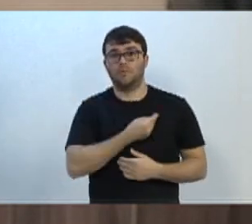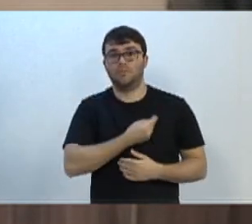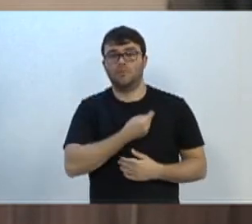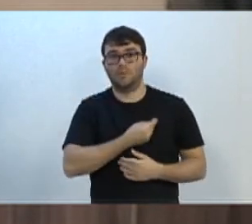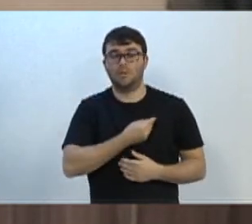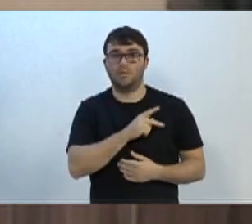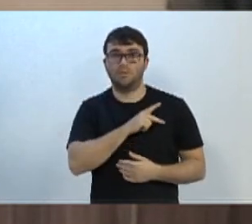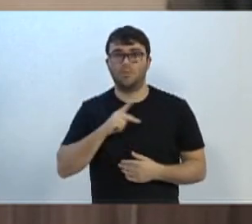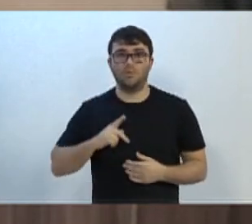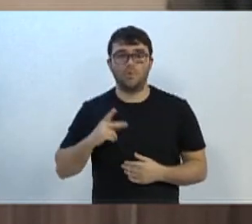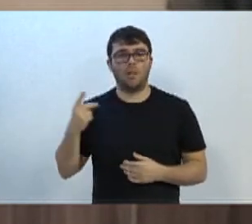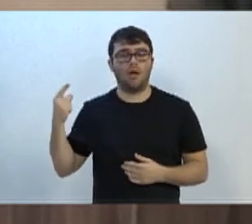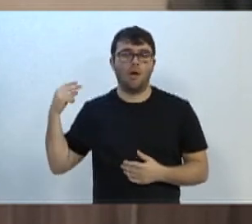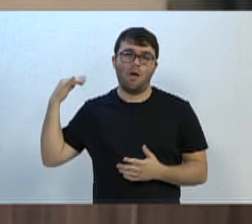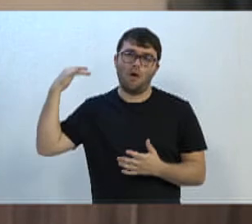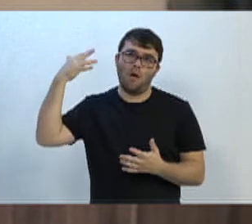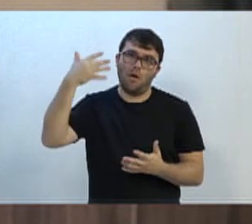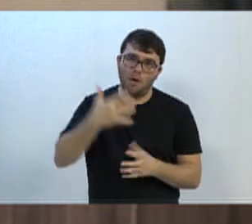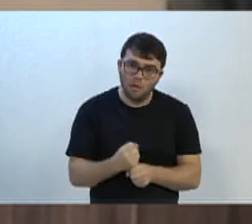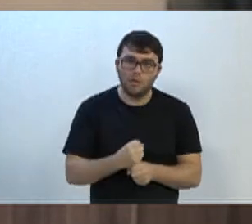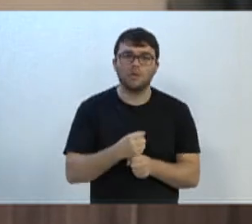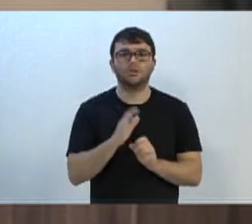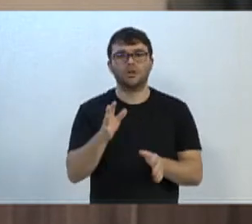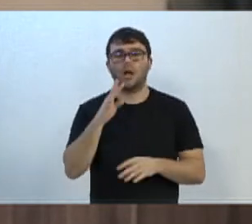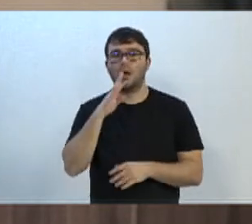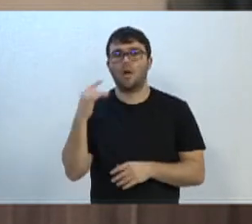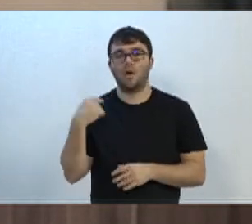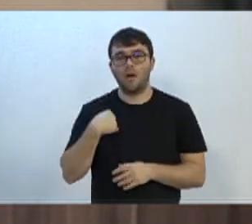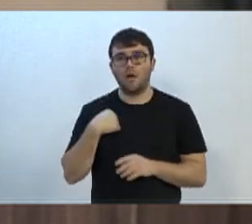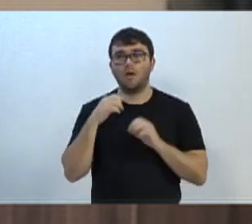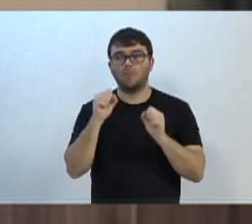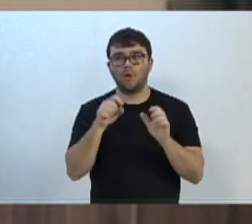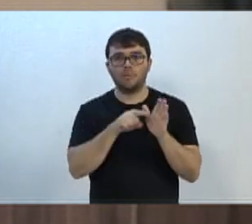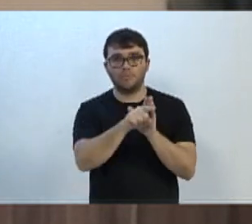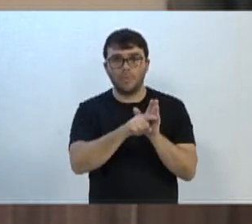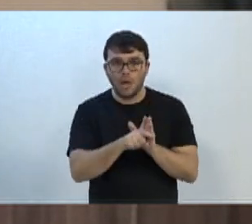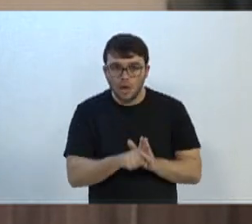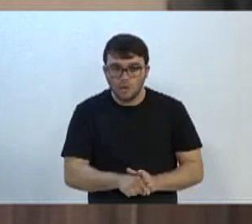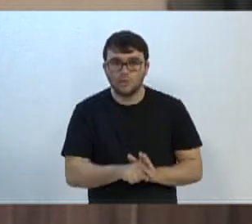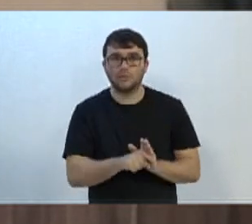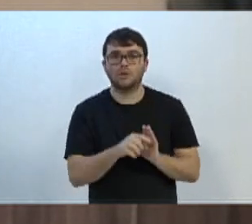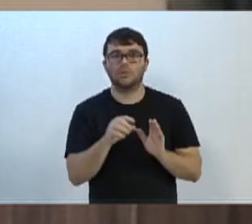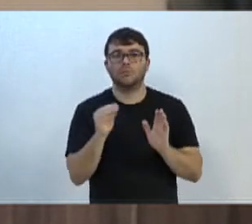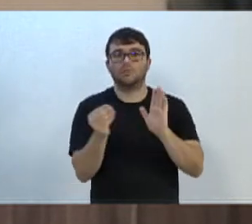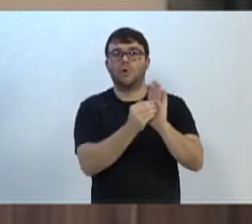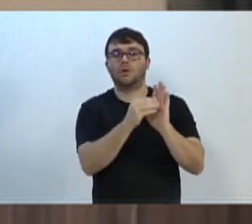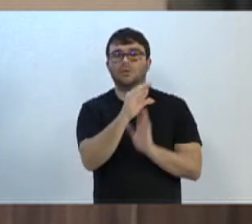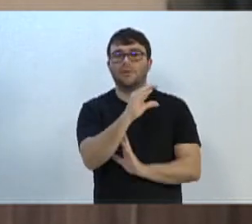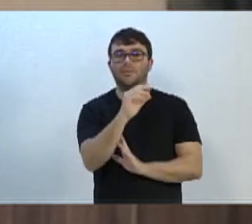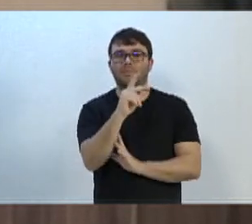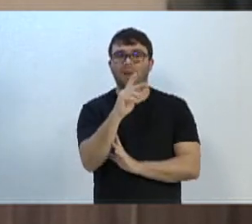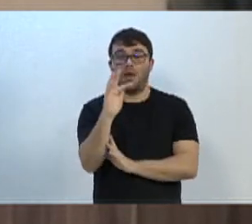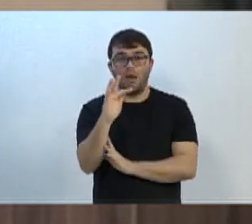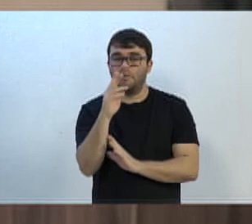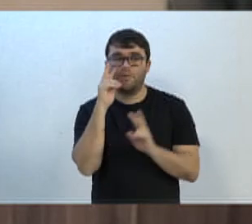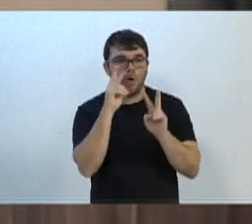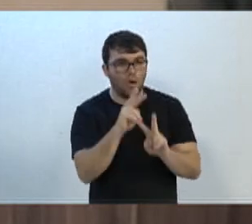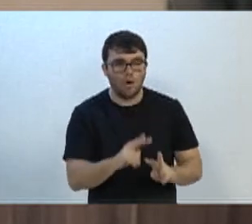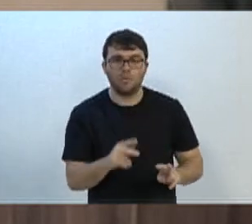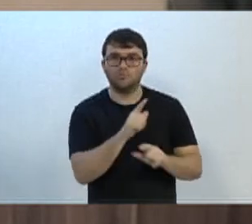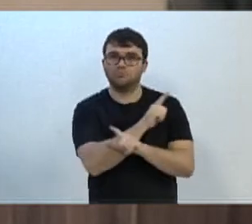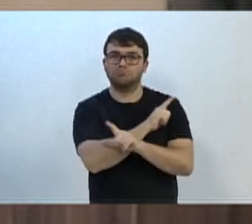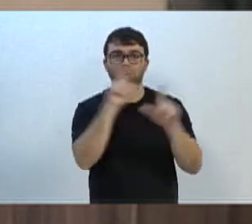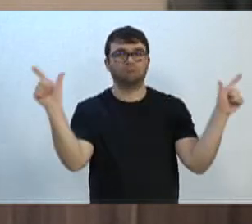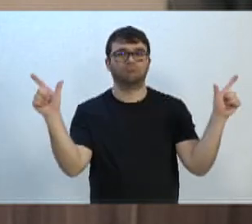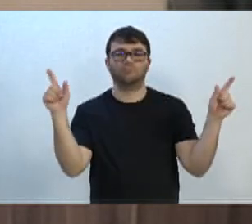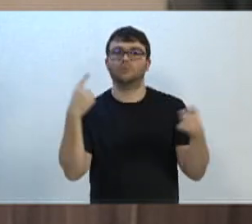longa que já me conhece de outras instâncias pode pesquisar ali pode pegar meu CPF pode dar uma olhada lá eu continuo